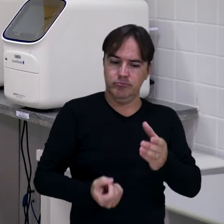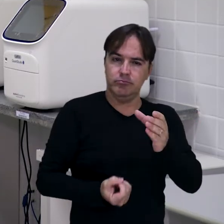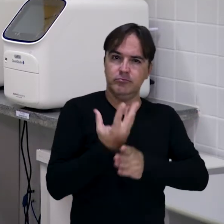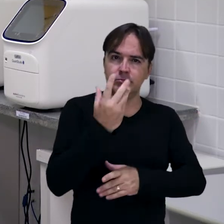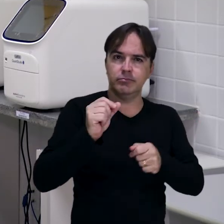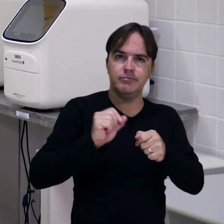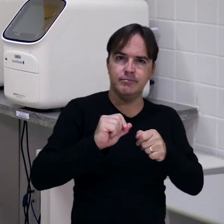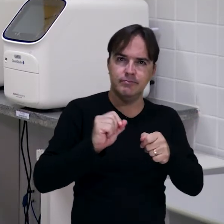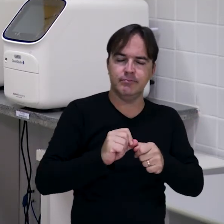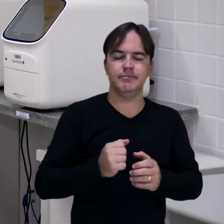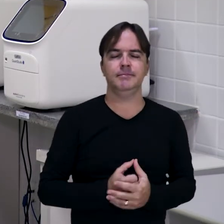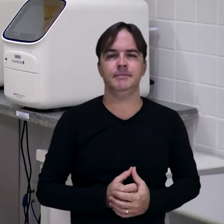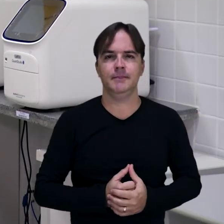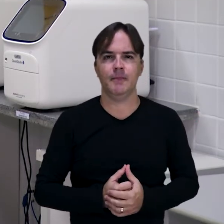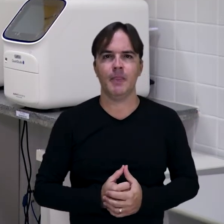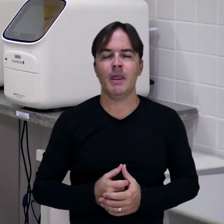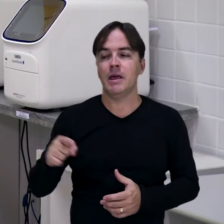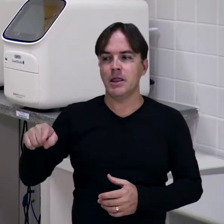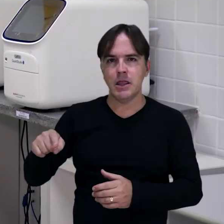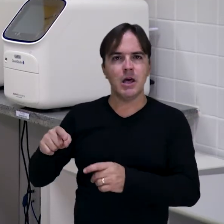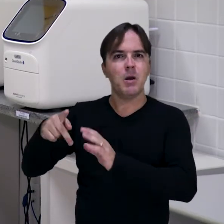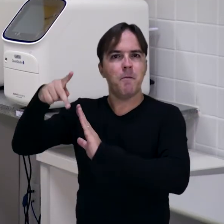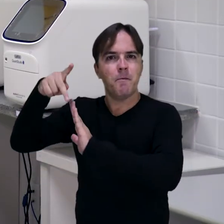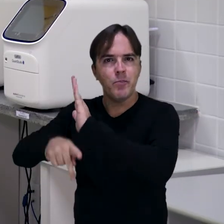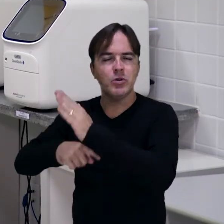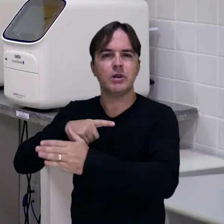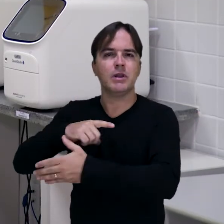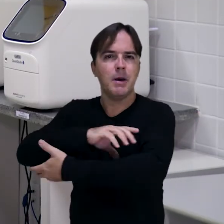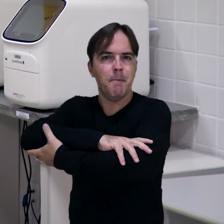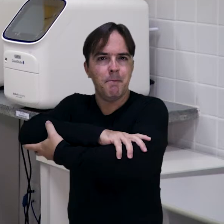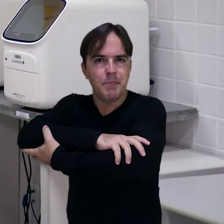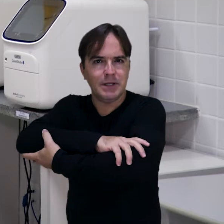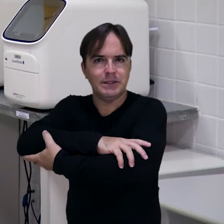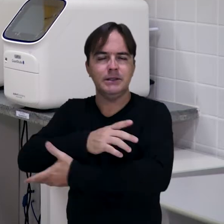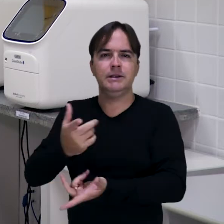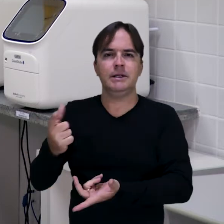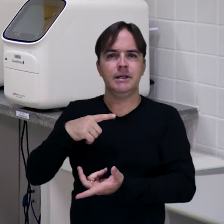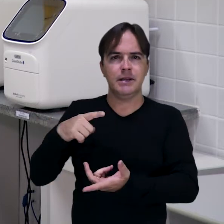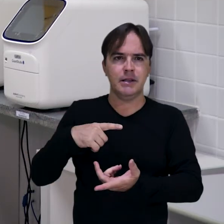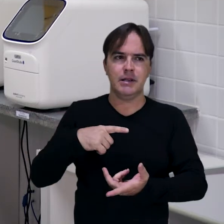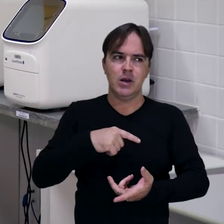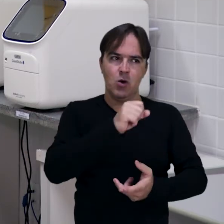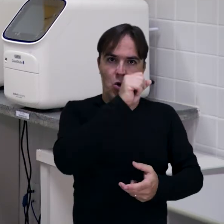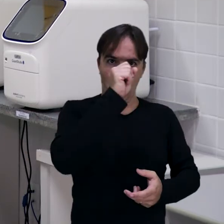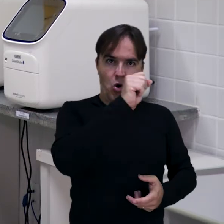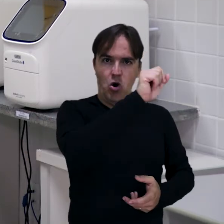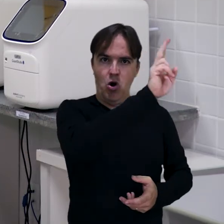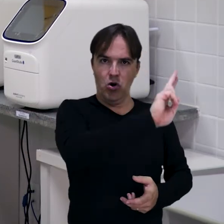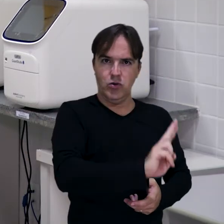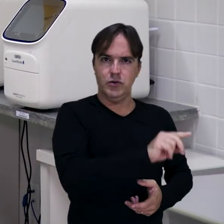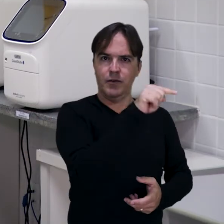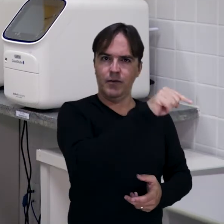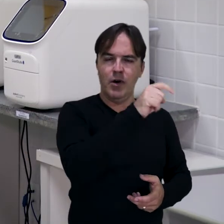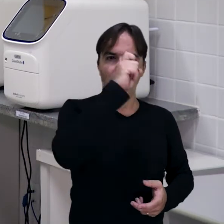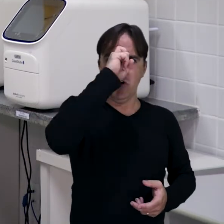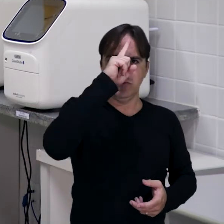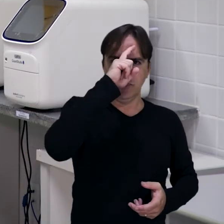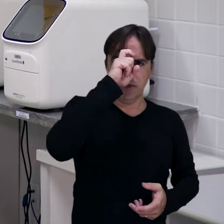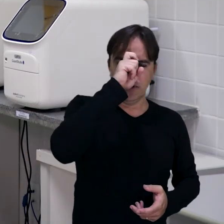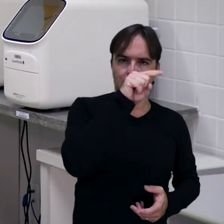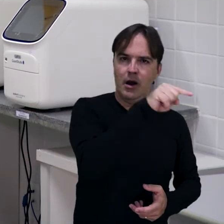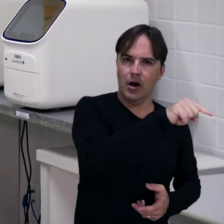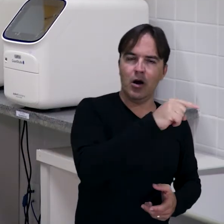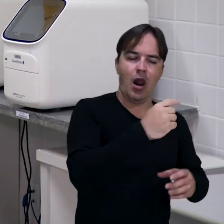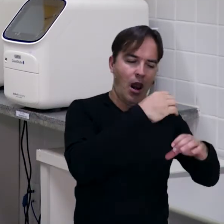de vários parceiros. Nós temos como parceria o próprio Hospital Universitário, que forneceu a infraestrutura através